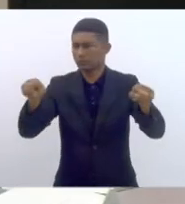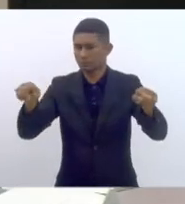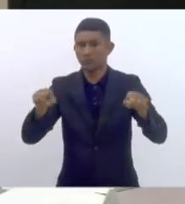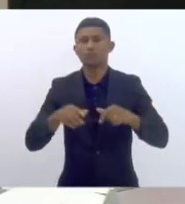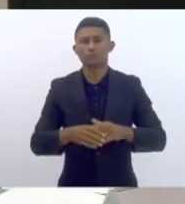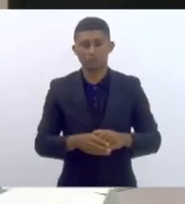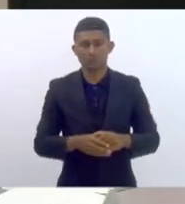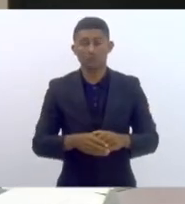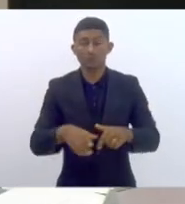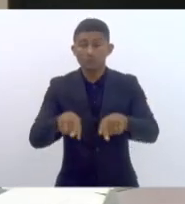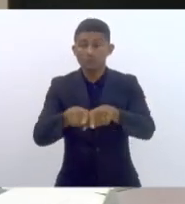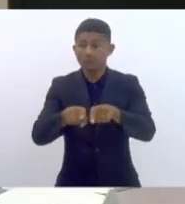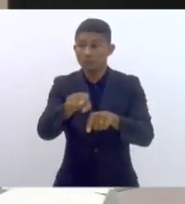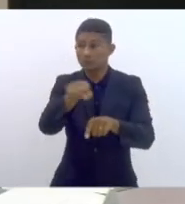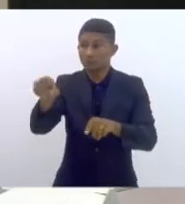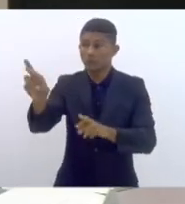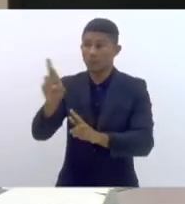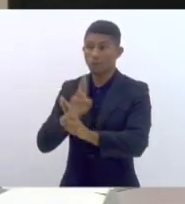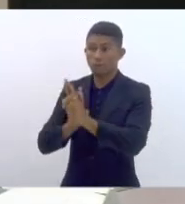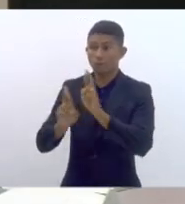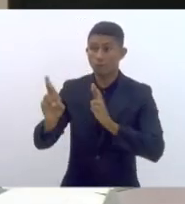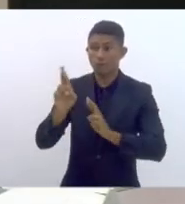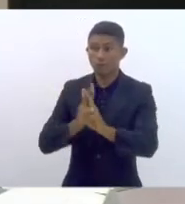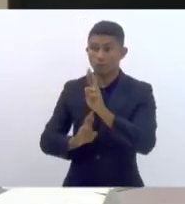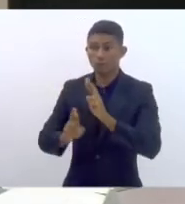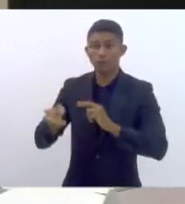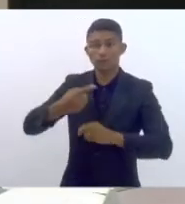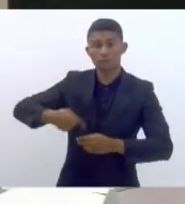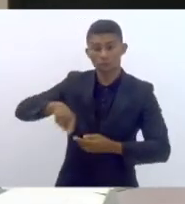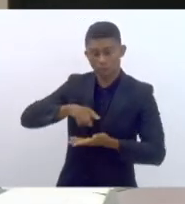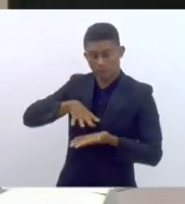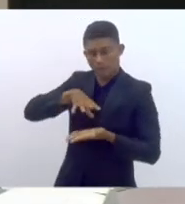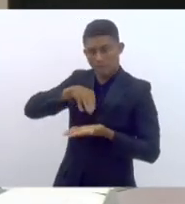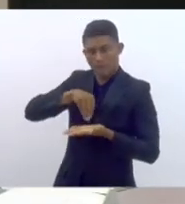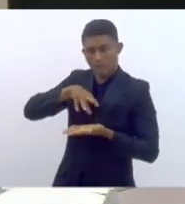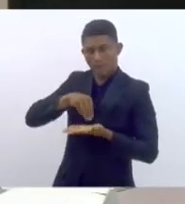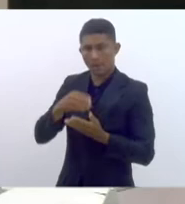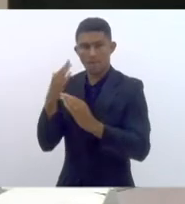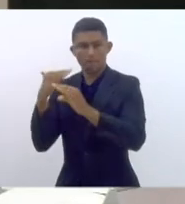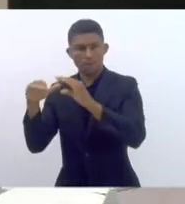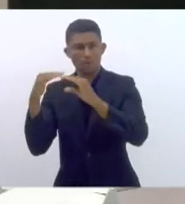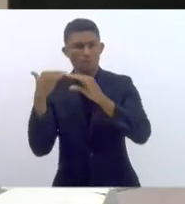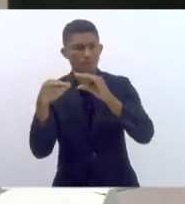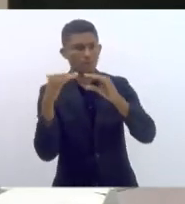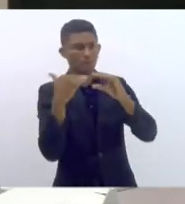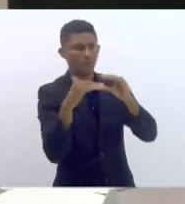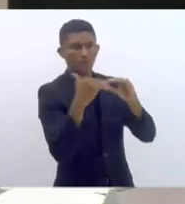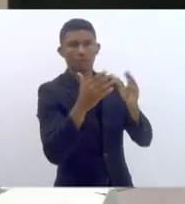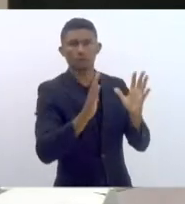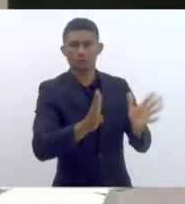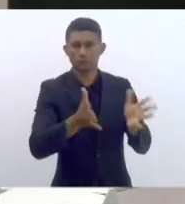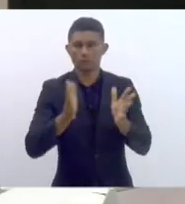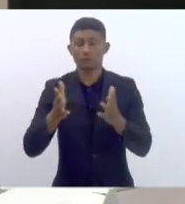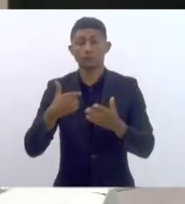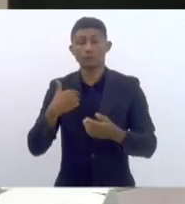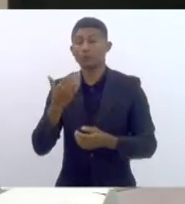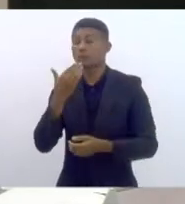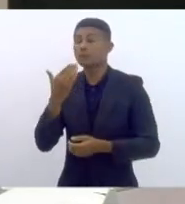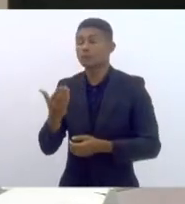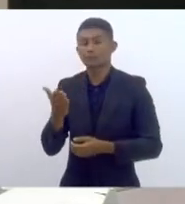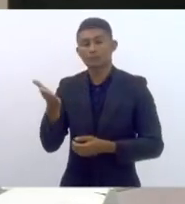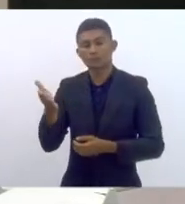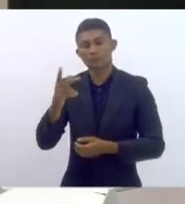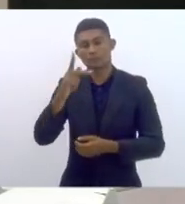das respostas aos ofícios. E, então, vou pedir ao doutor Pedro e à doutora